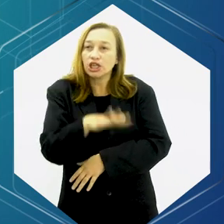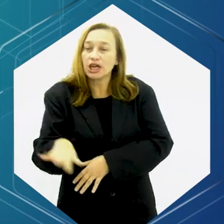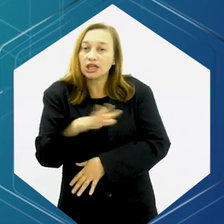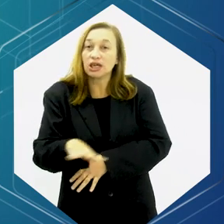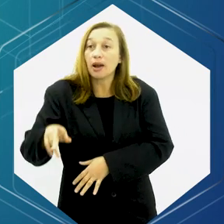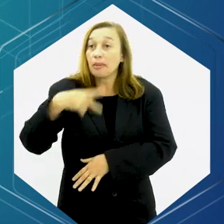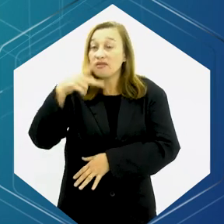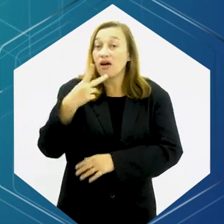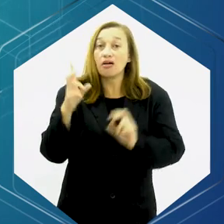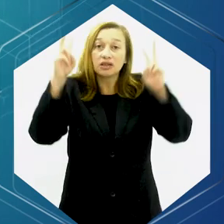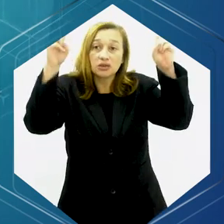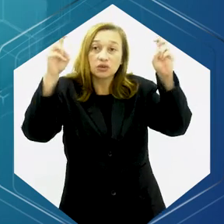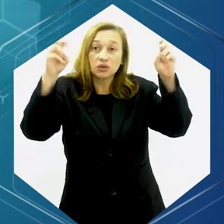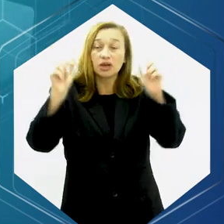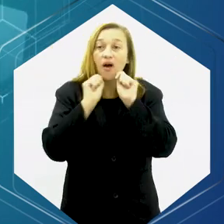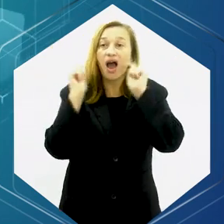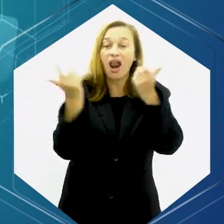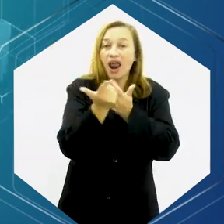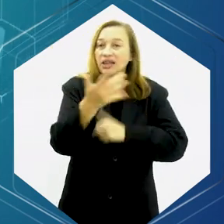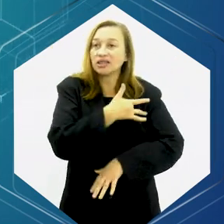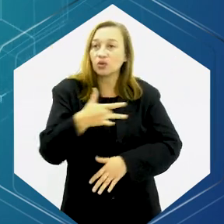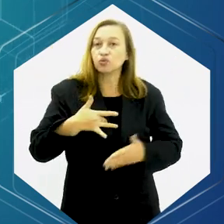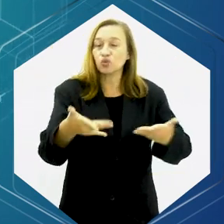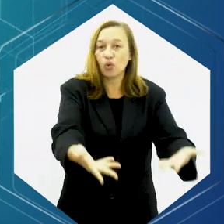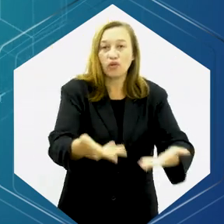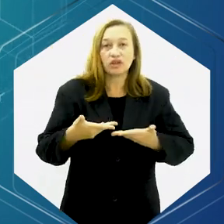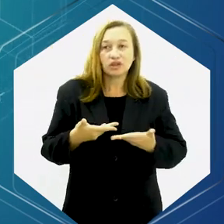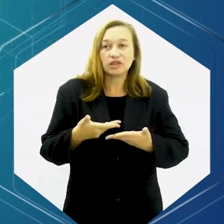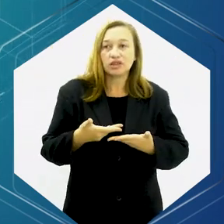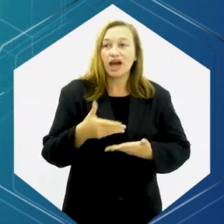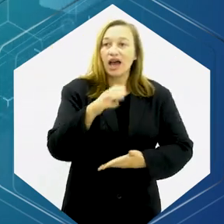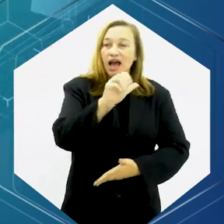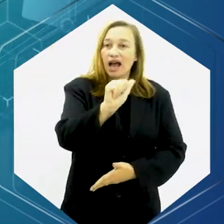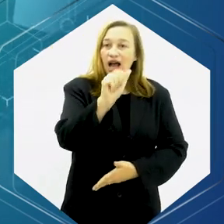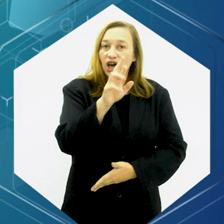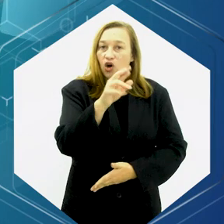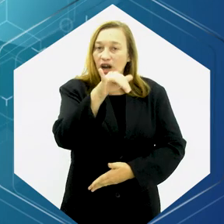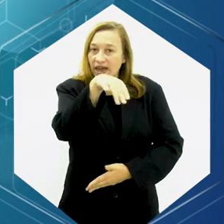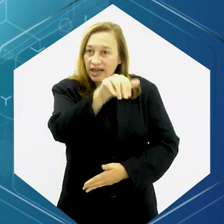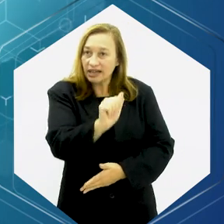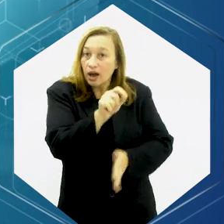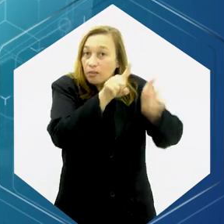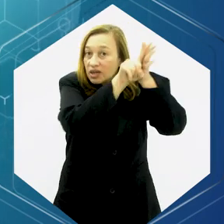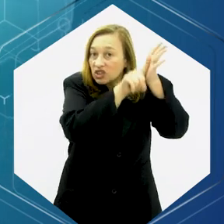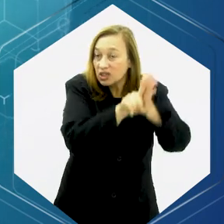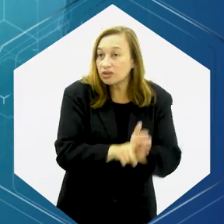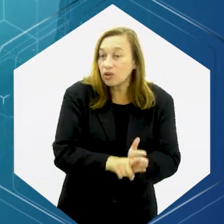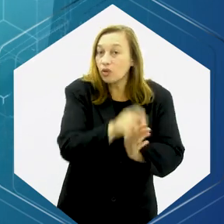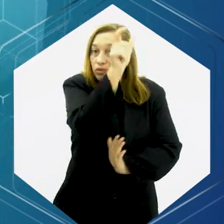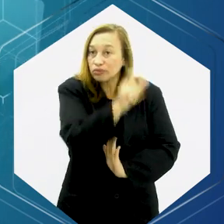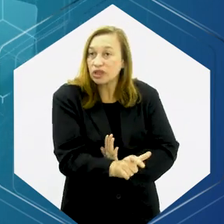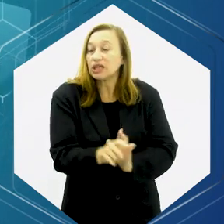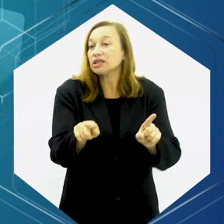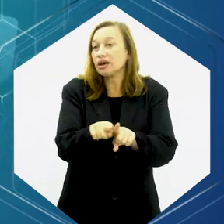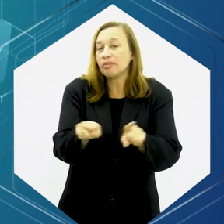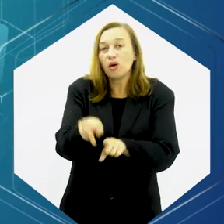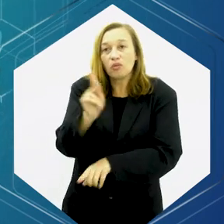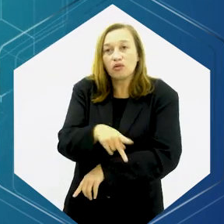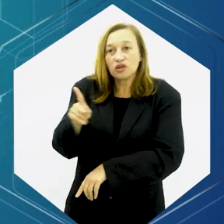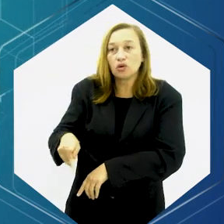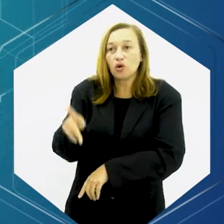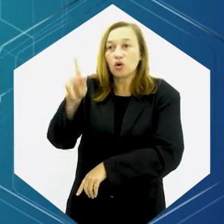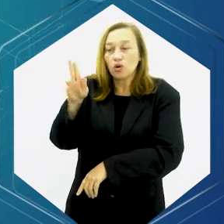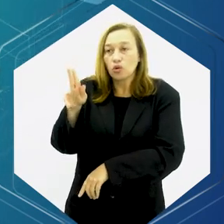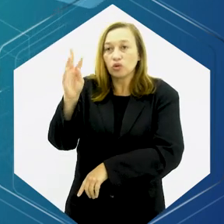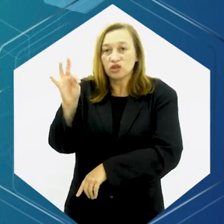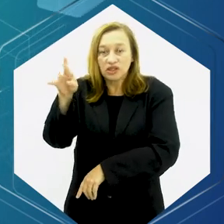falar sobre esse assunto no alerge saúde nós convidamos a pesquisadora Carolina Vieira e o professor Gustavo Velasques que